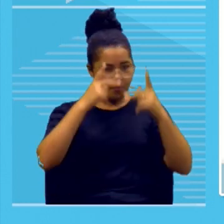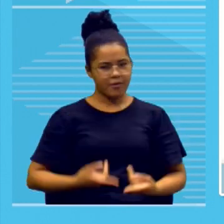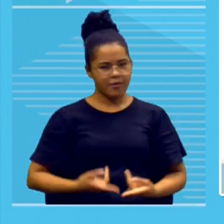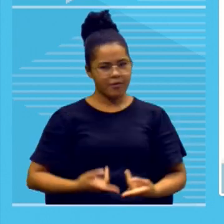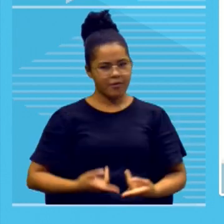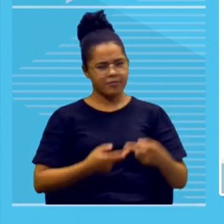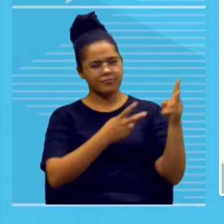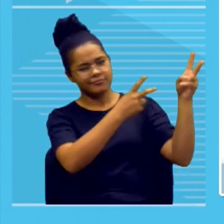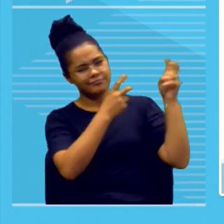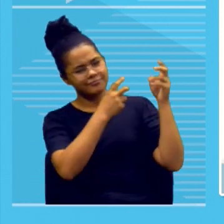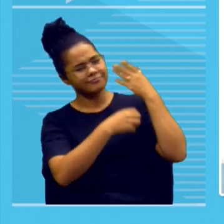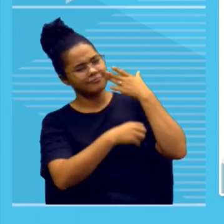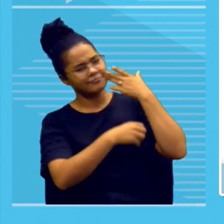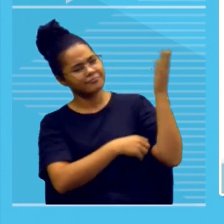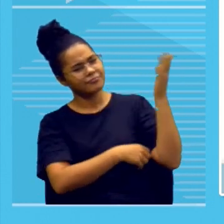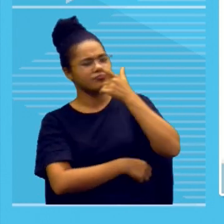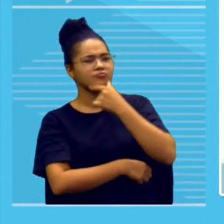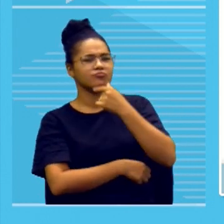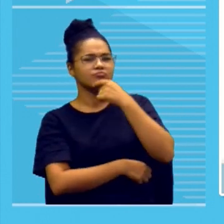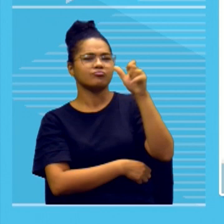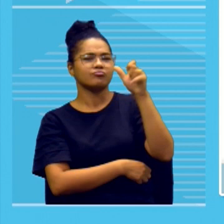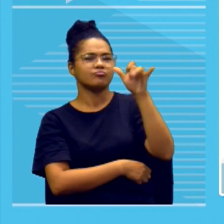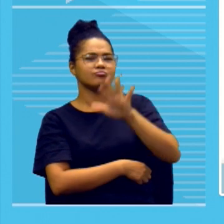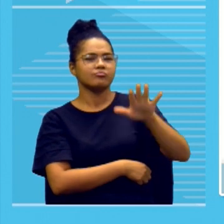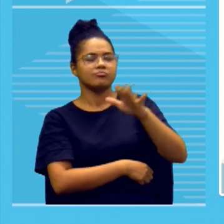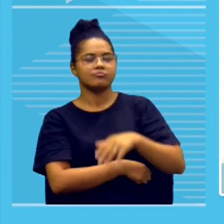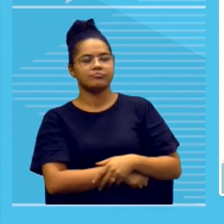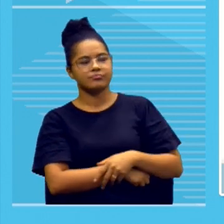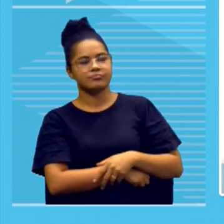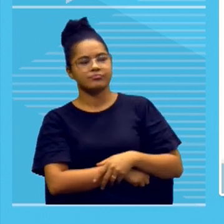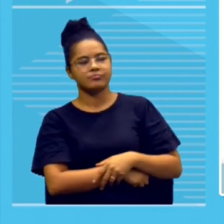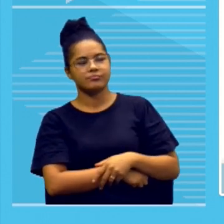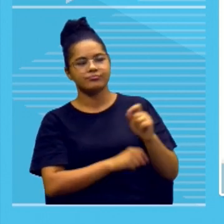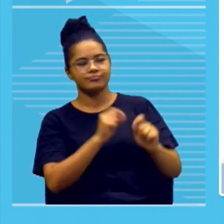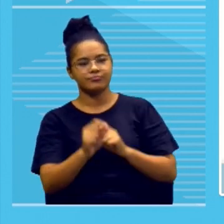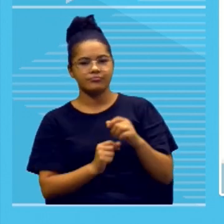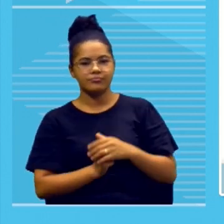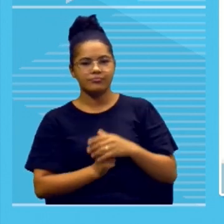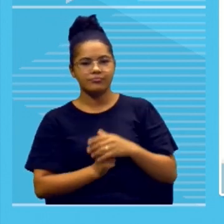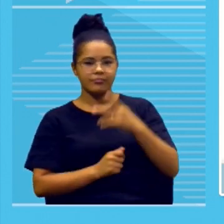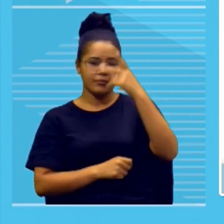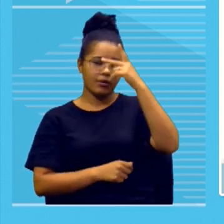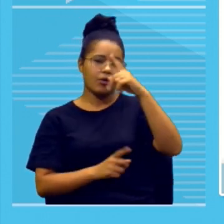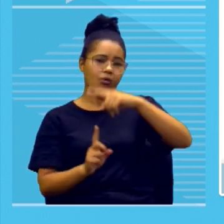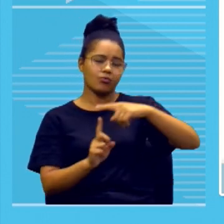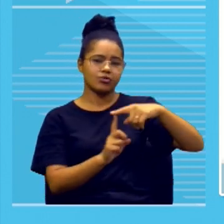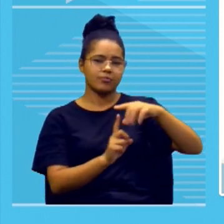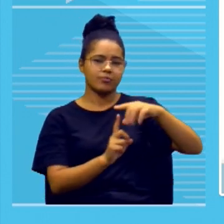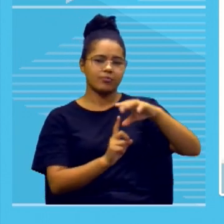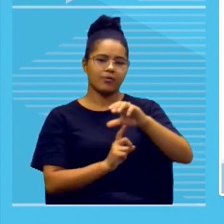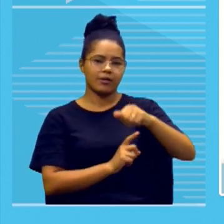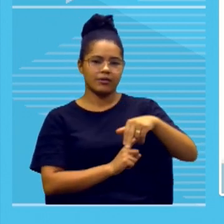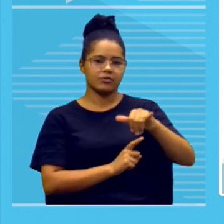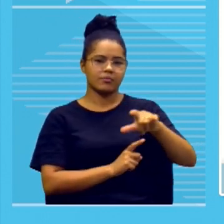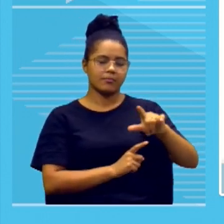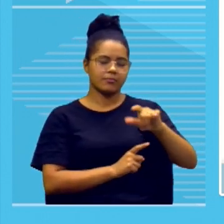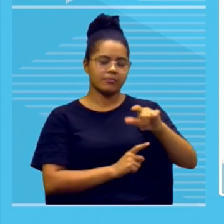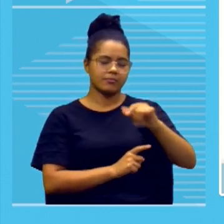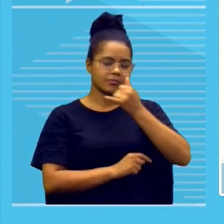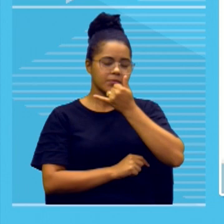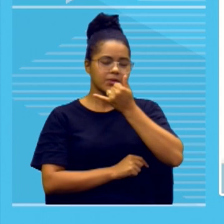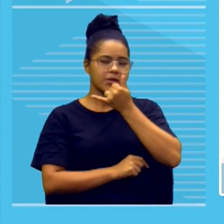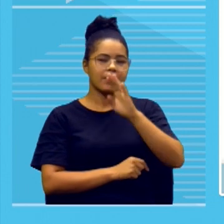pessoas. Né? Para evitar que se fale de um